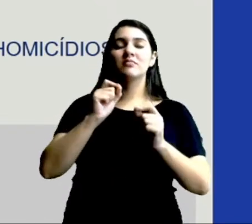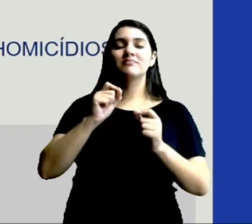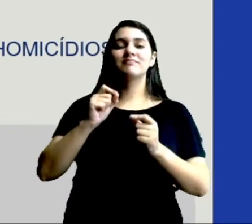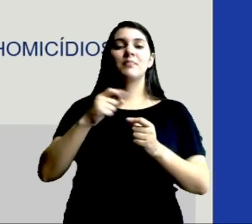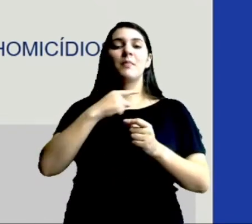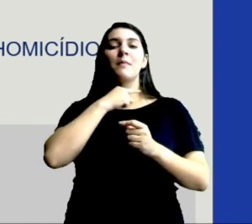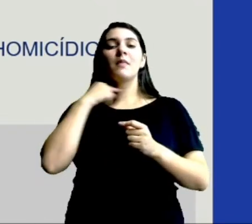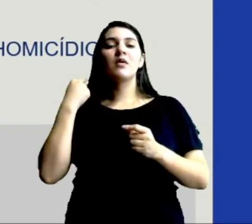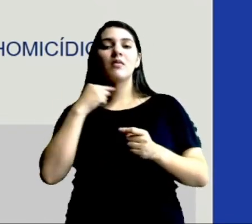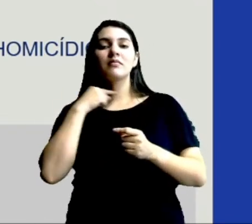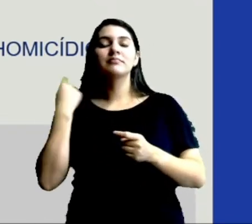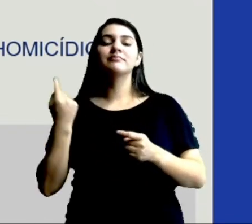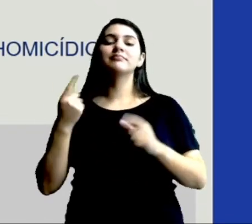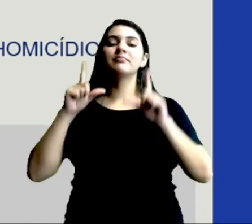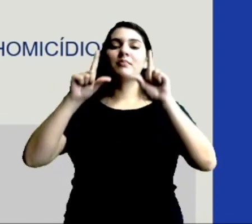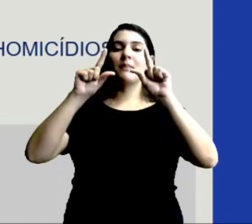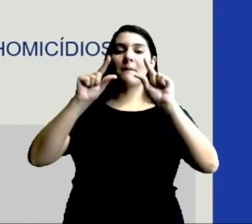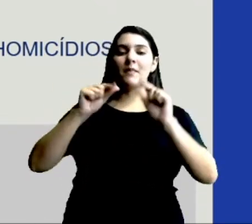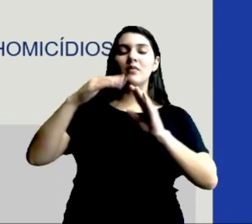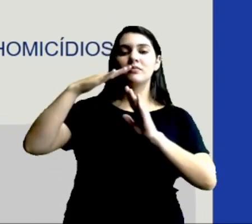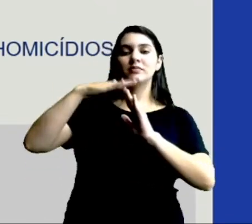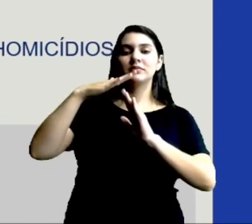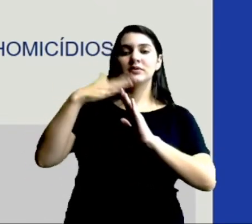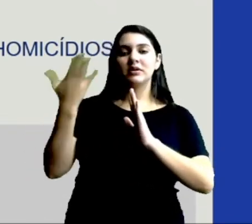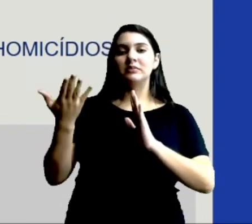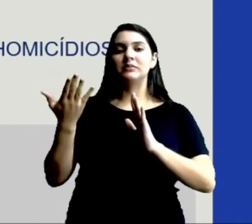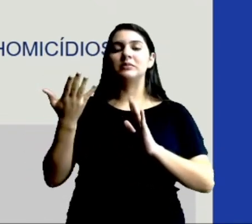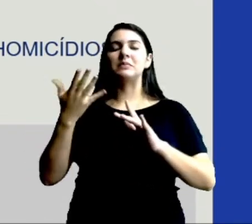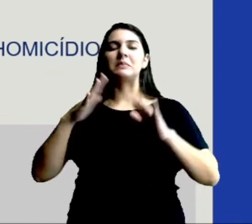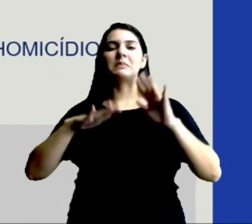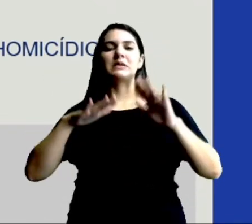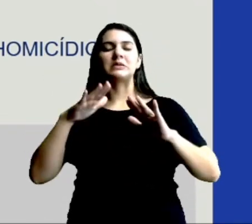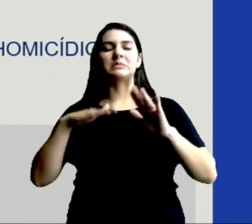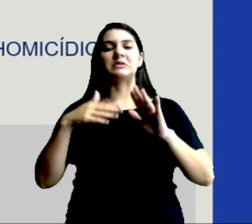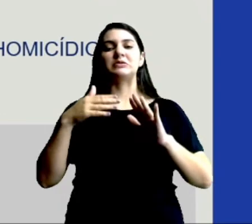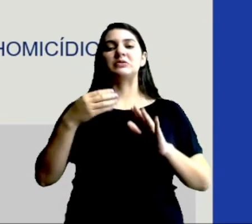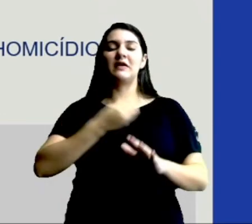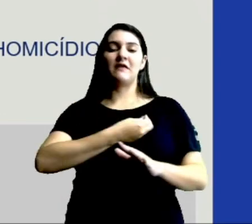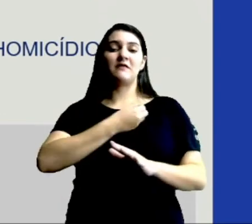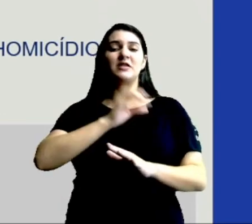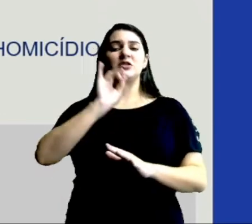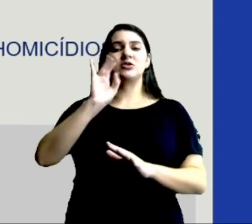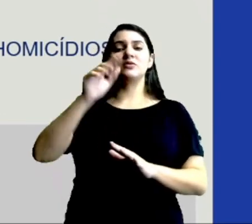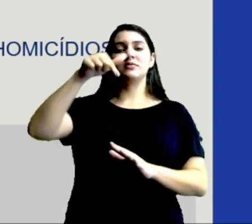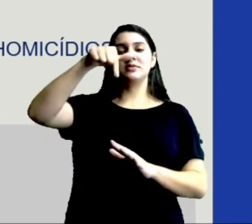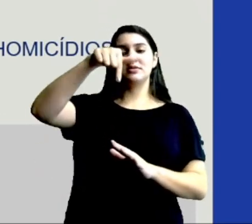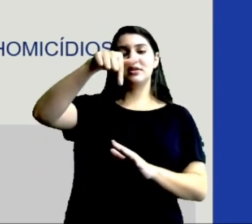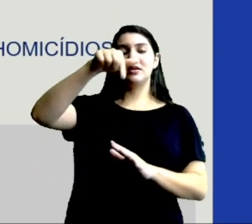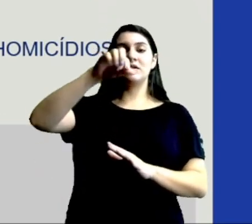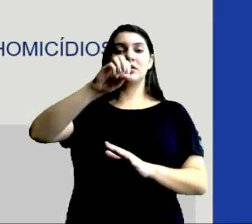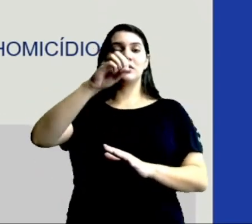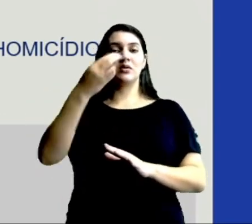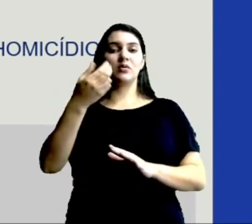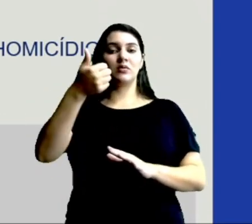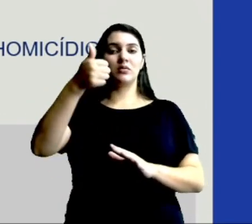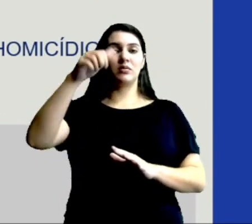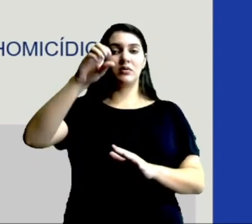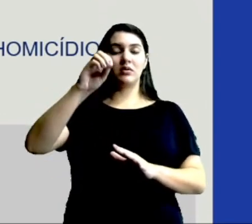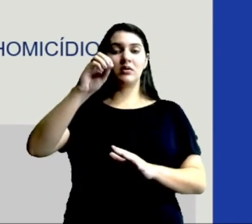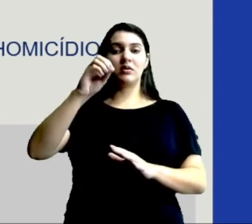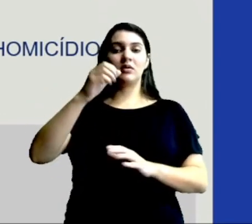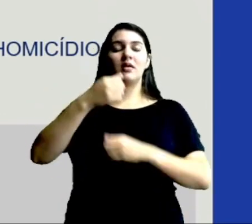com pouco tempo, viviam em torno de 7 ou 10 anos. E também um ponto importante era a